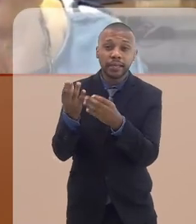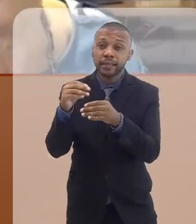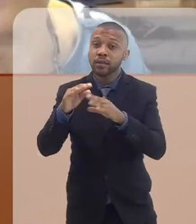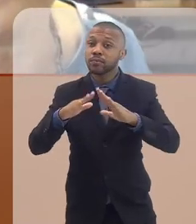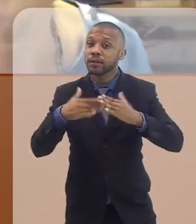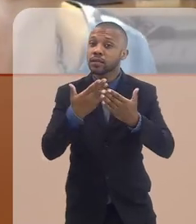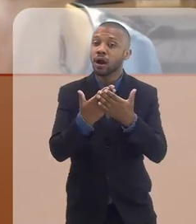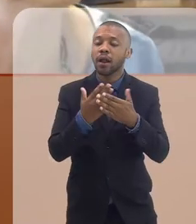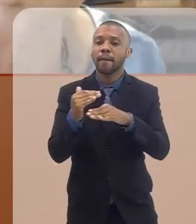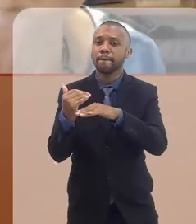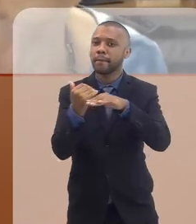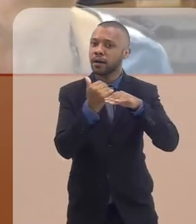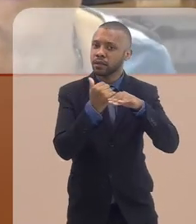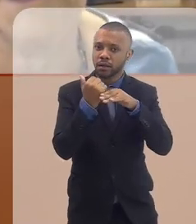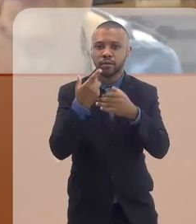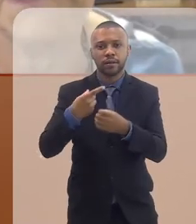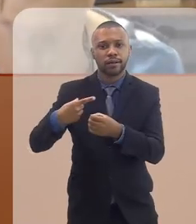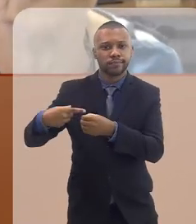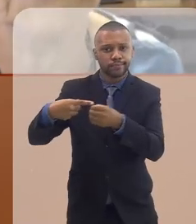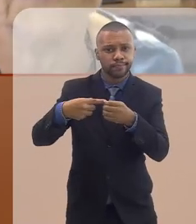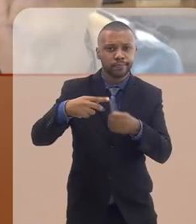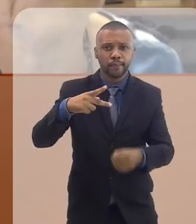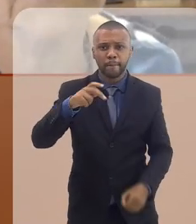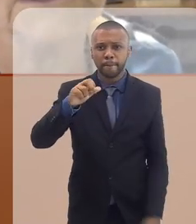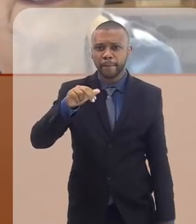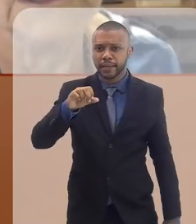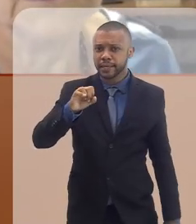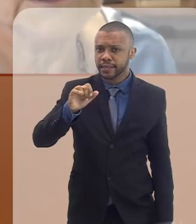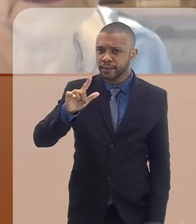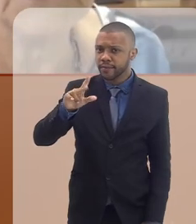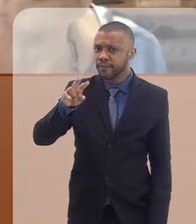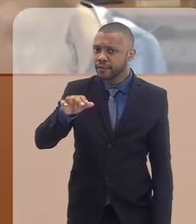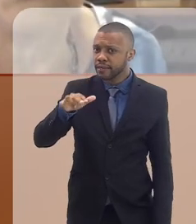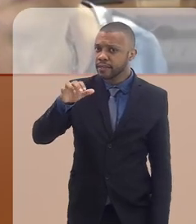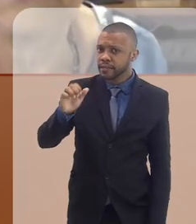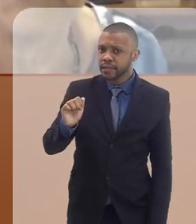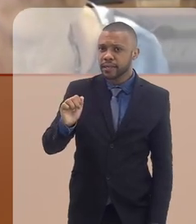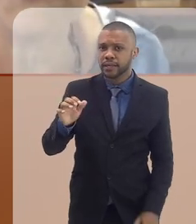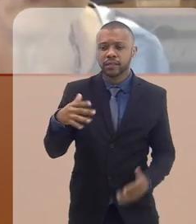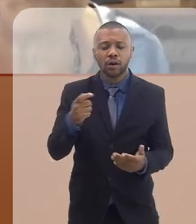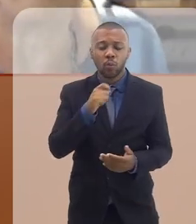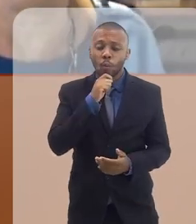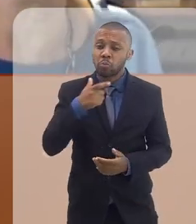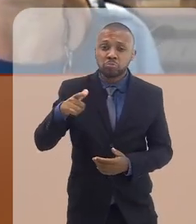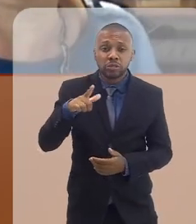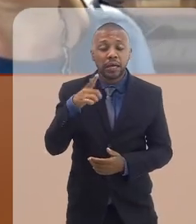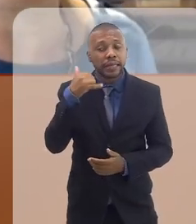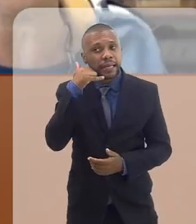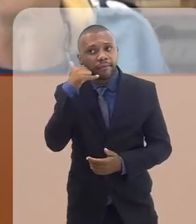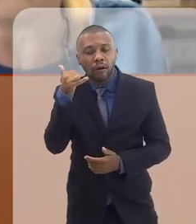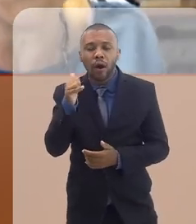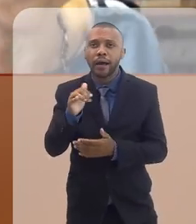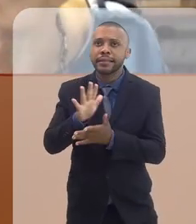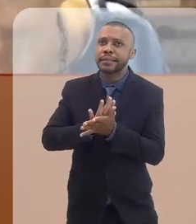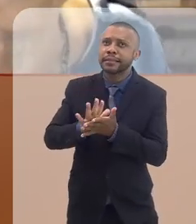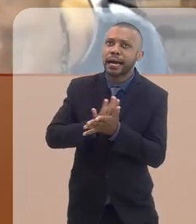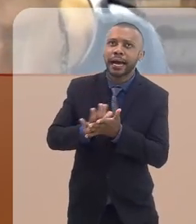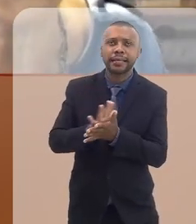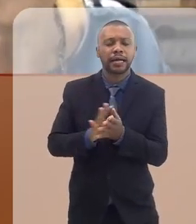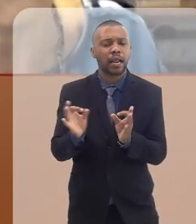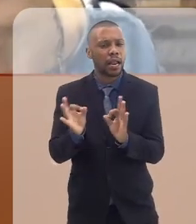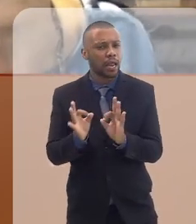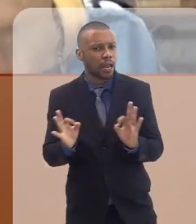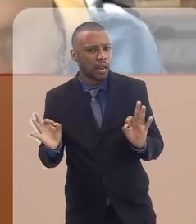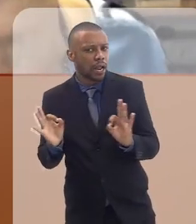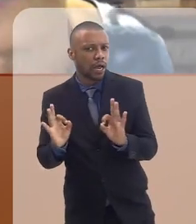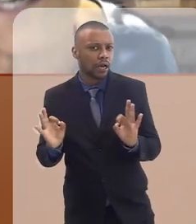escola padrão na Pensilvânia e não tinha telefone, não tínhamos